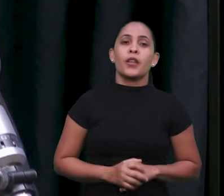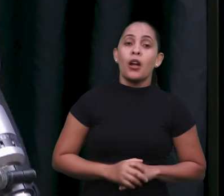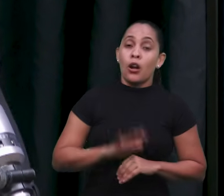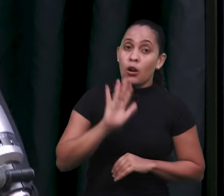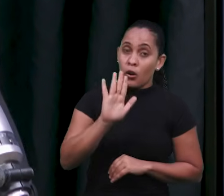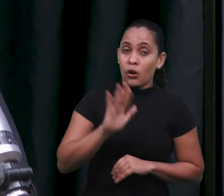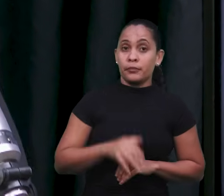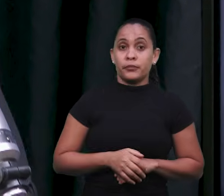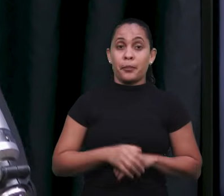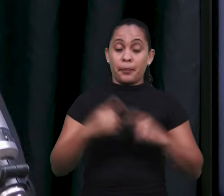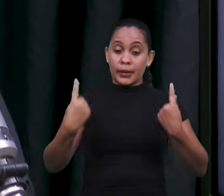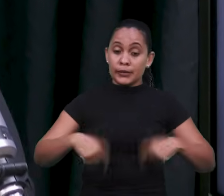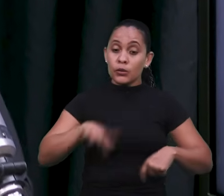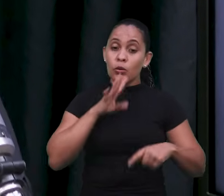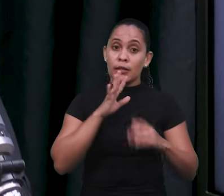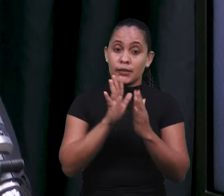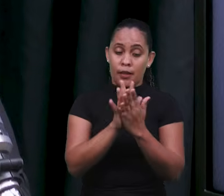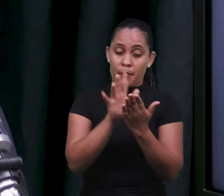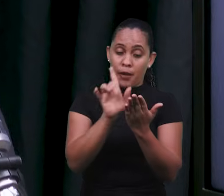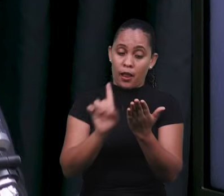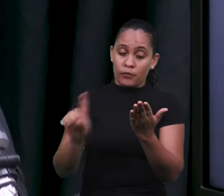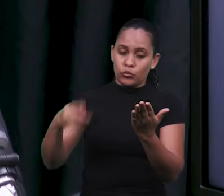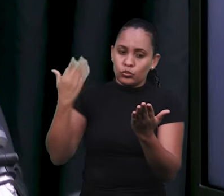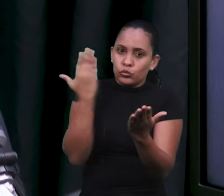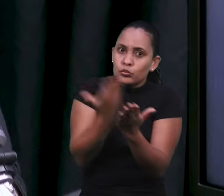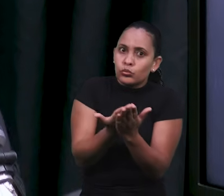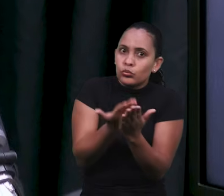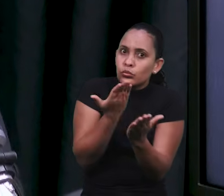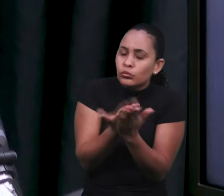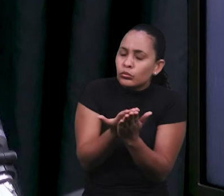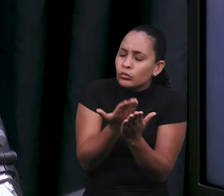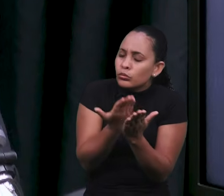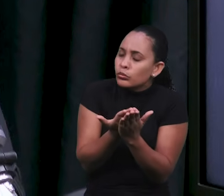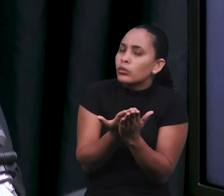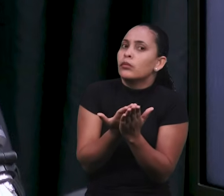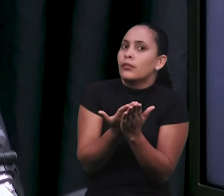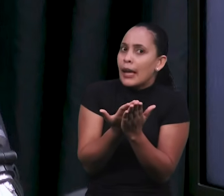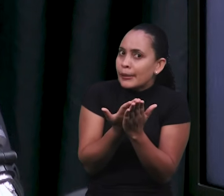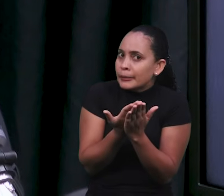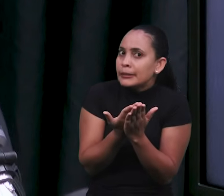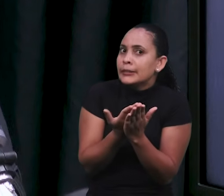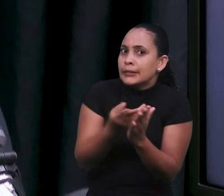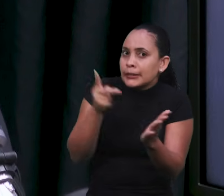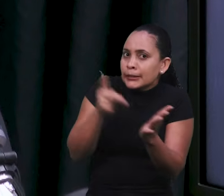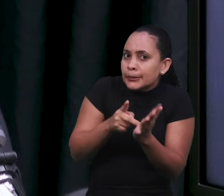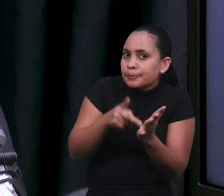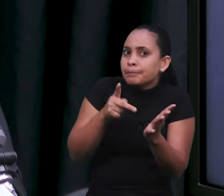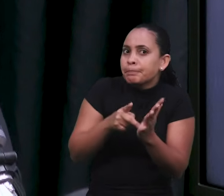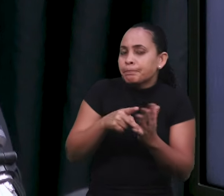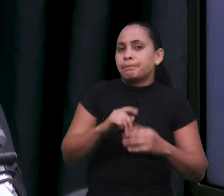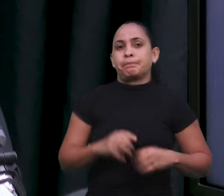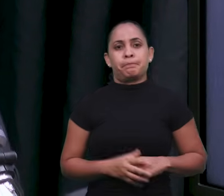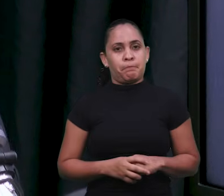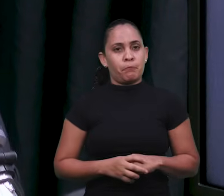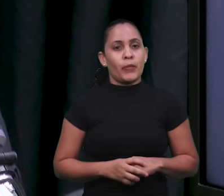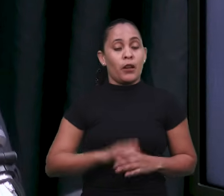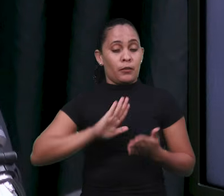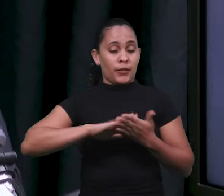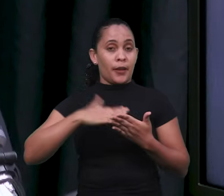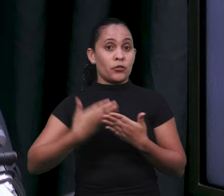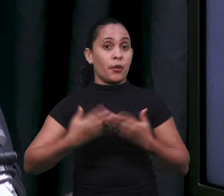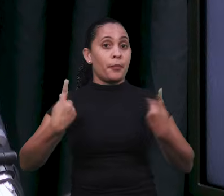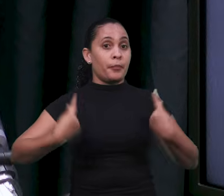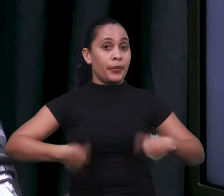estudar sim, claro, né, a gente estuda e muito, né, mas o intérprete, ele tem que